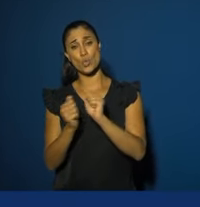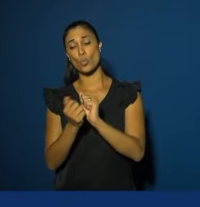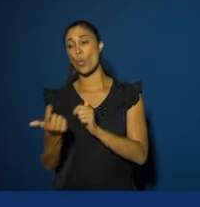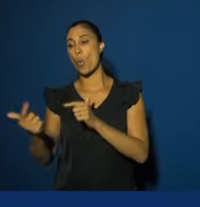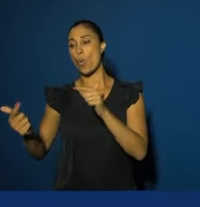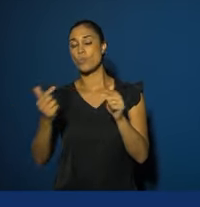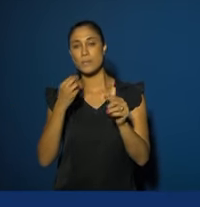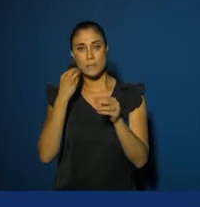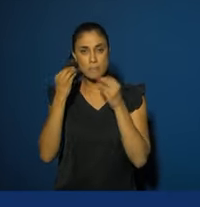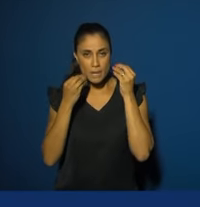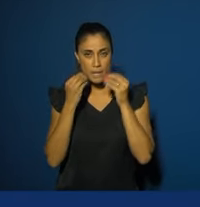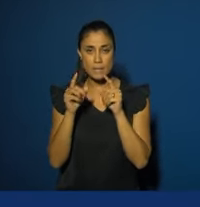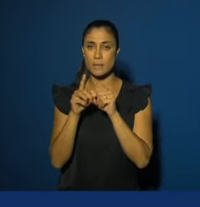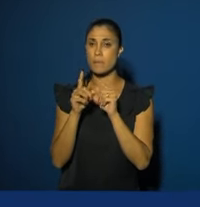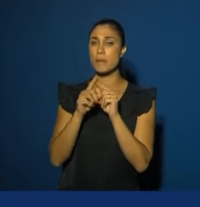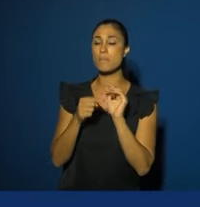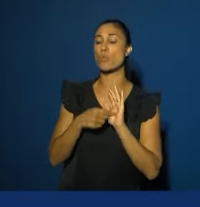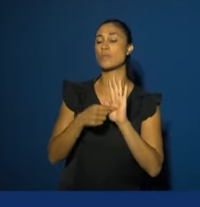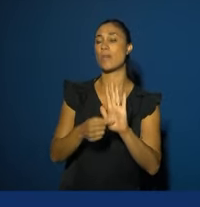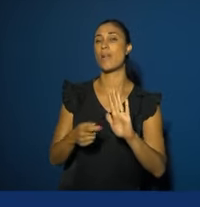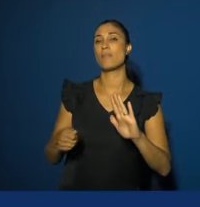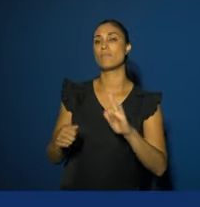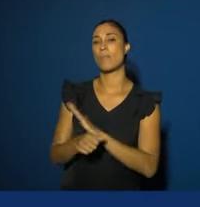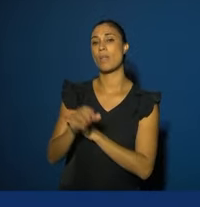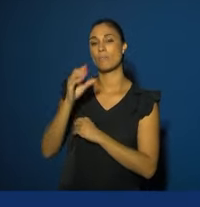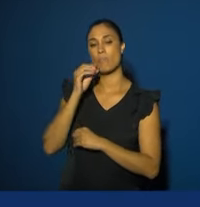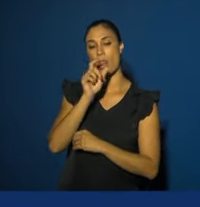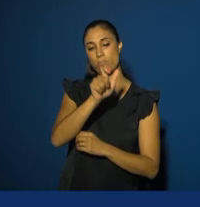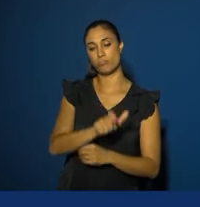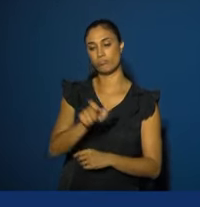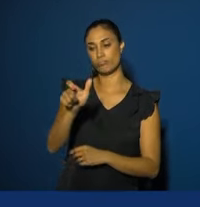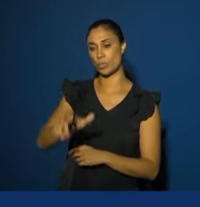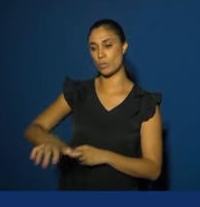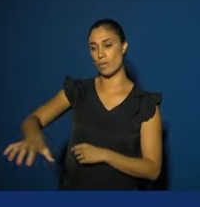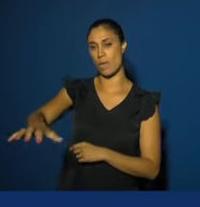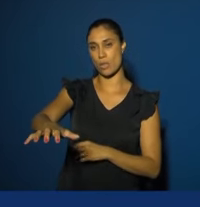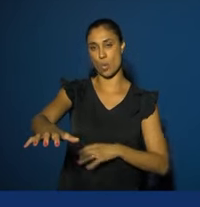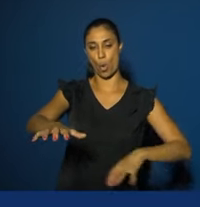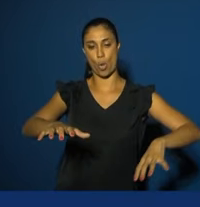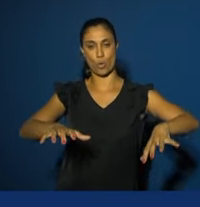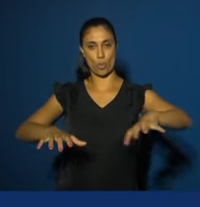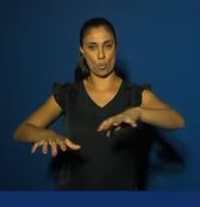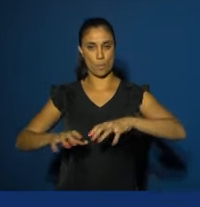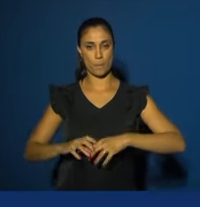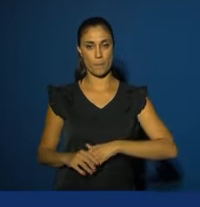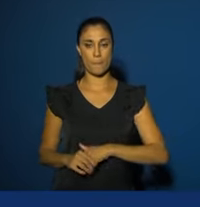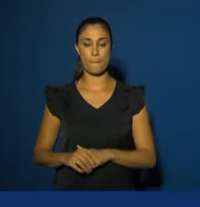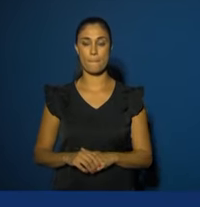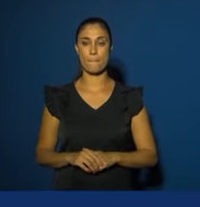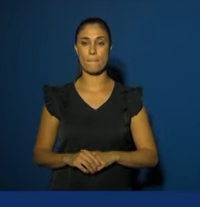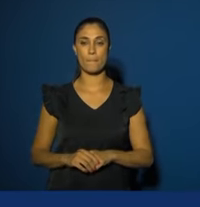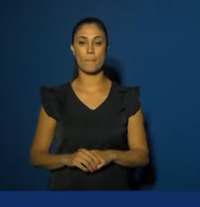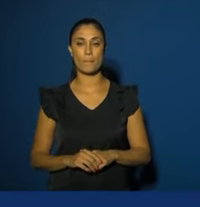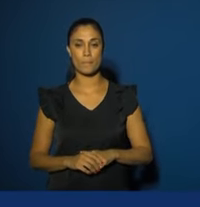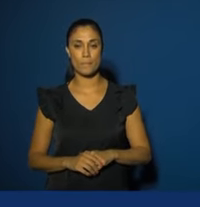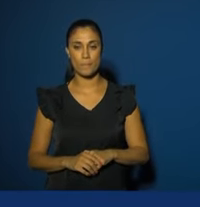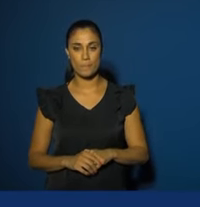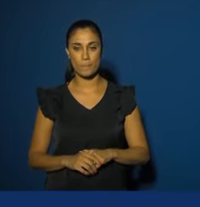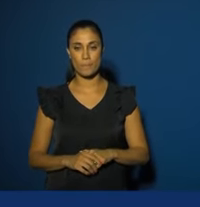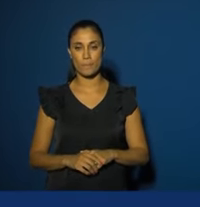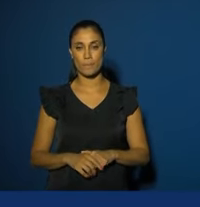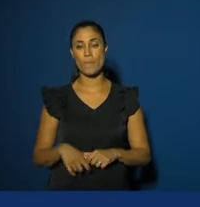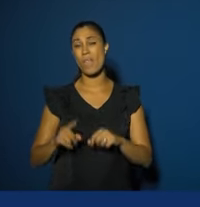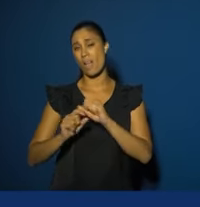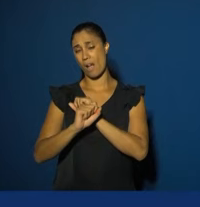eh aterrizar esse investidor no ambiente do território eh do território local